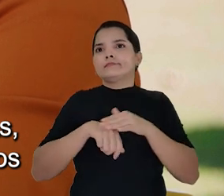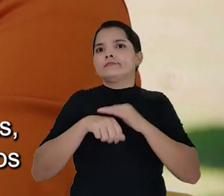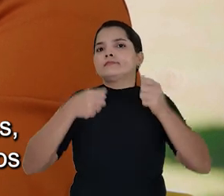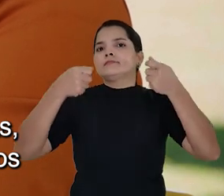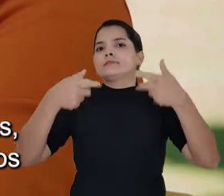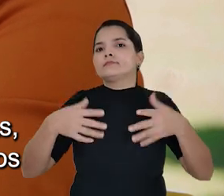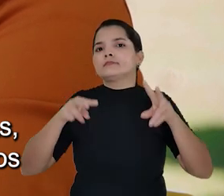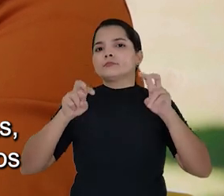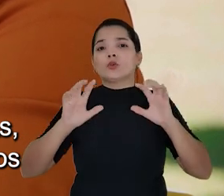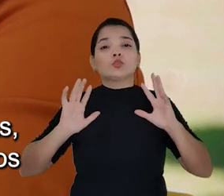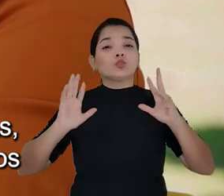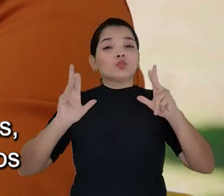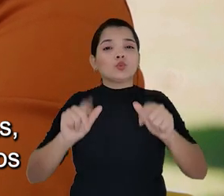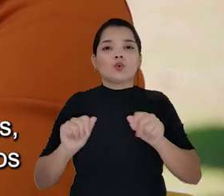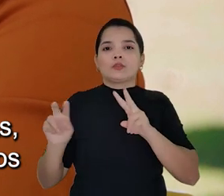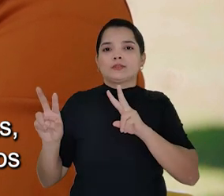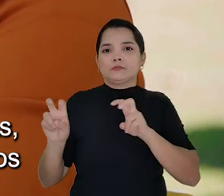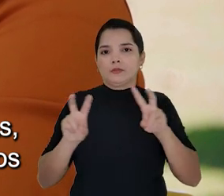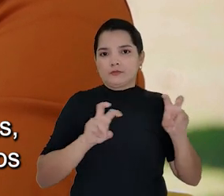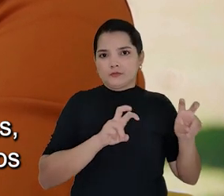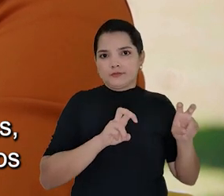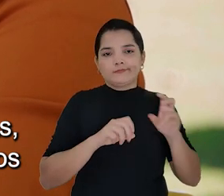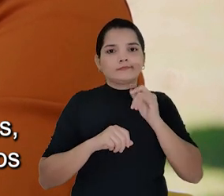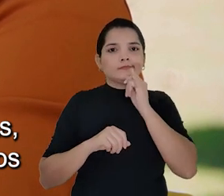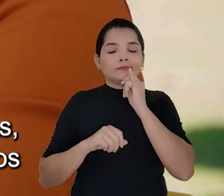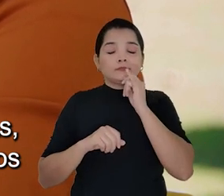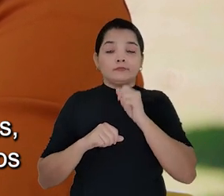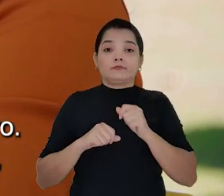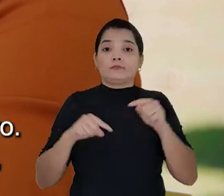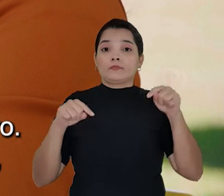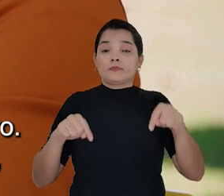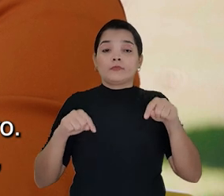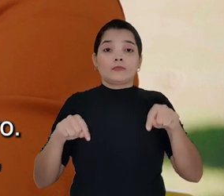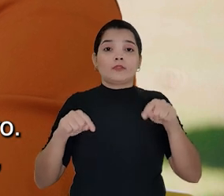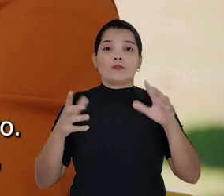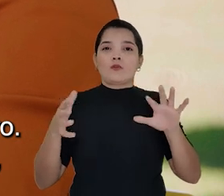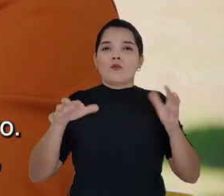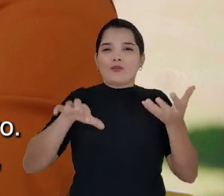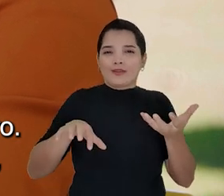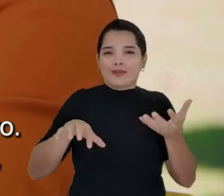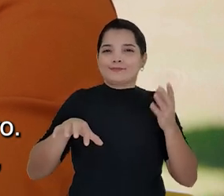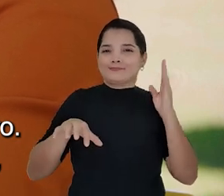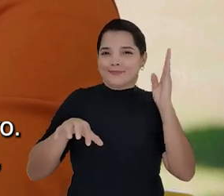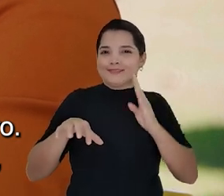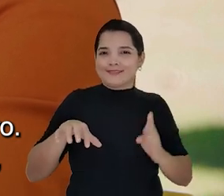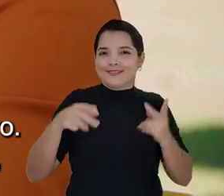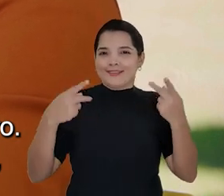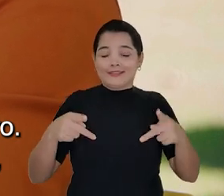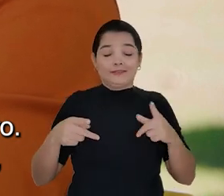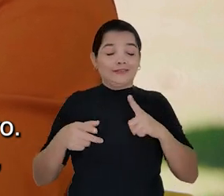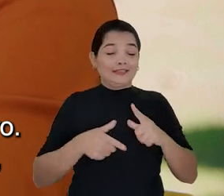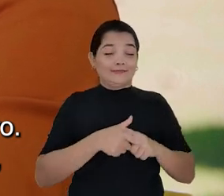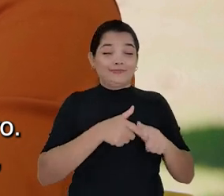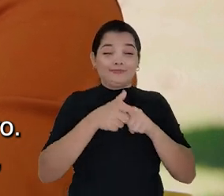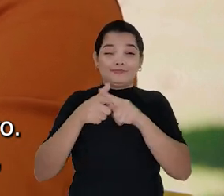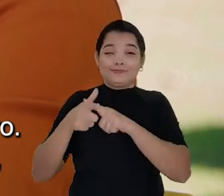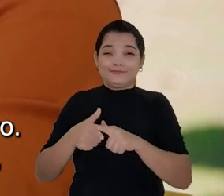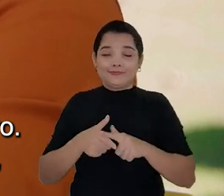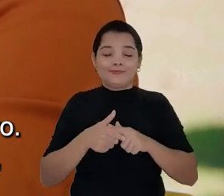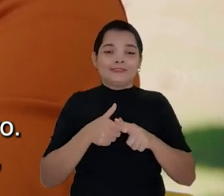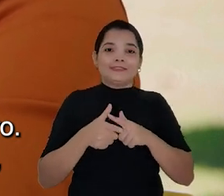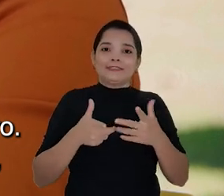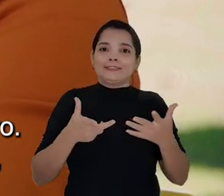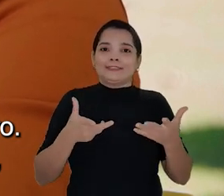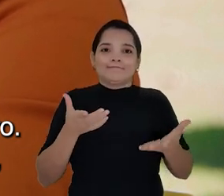pautas né inclusive Tentar segurar um pouco os desatinos que acontecem num congresso nacional brasileiro né então são